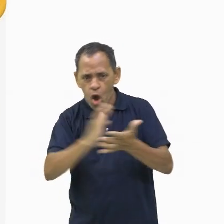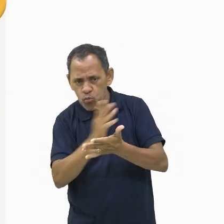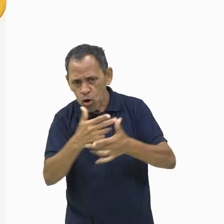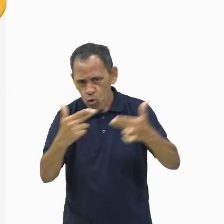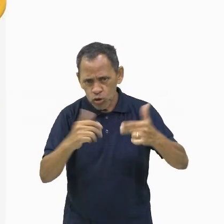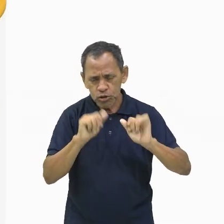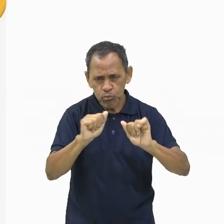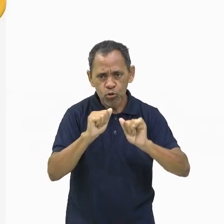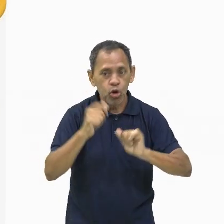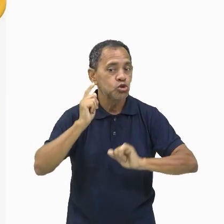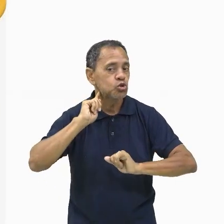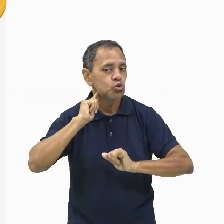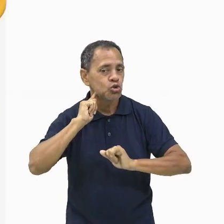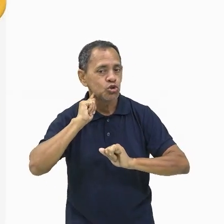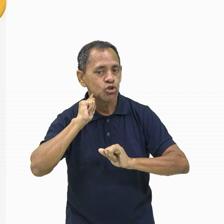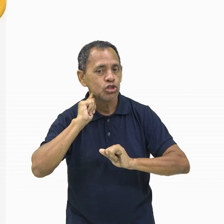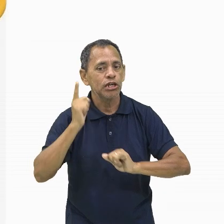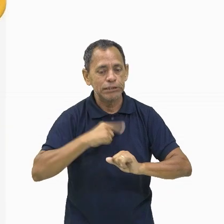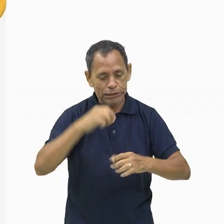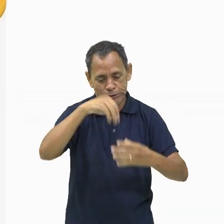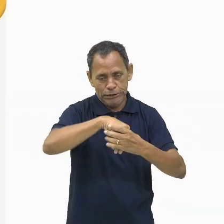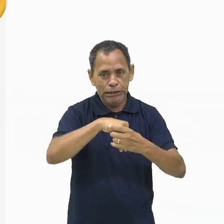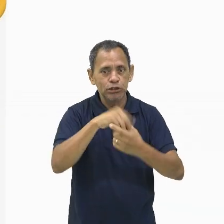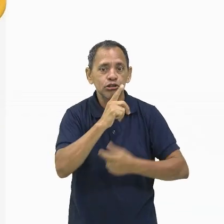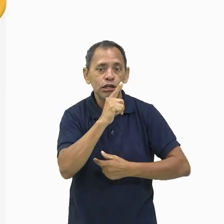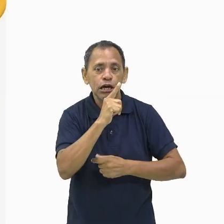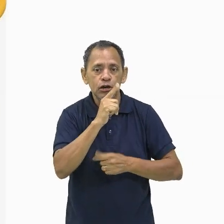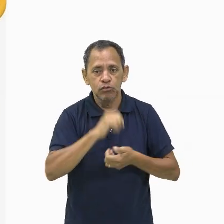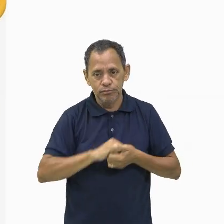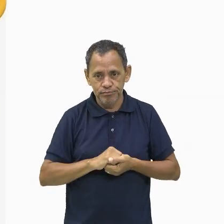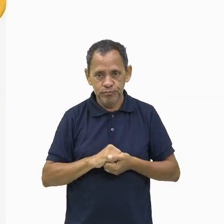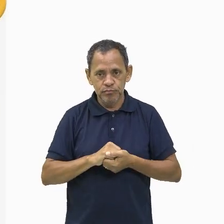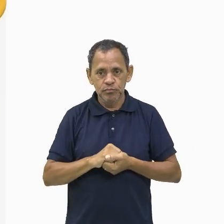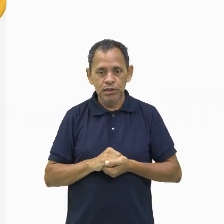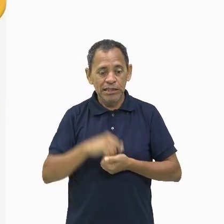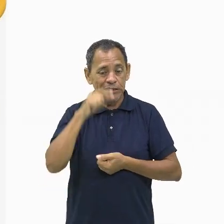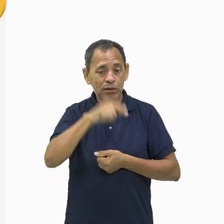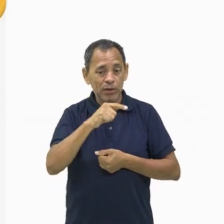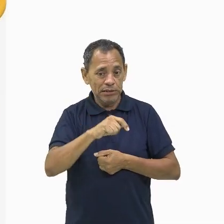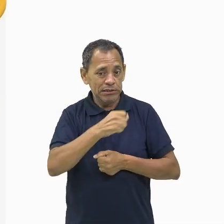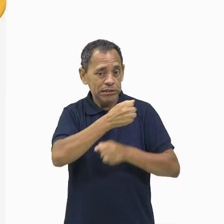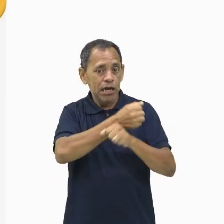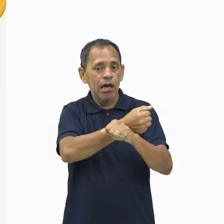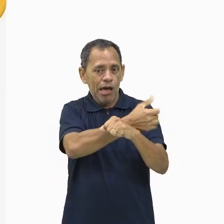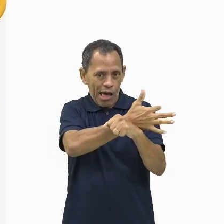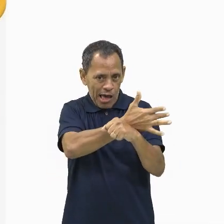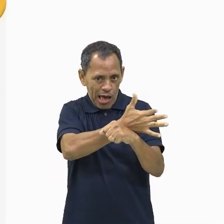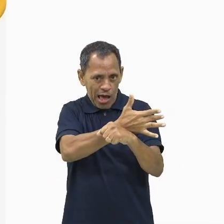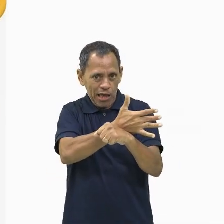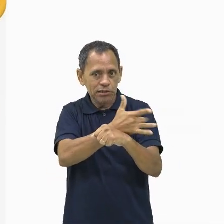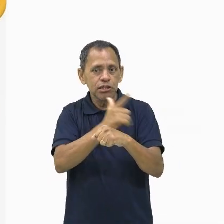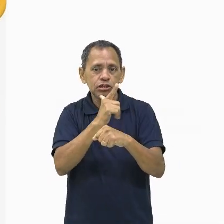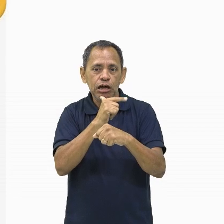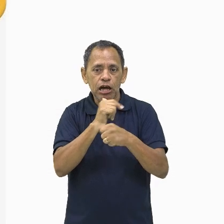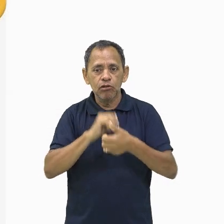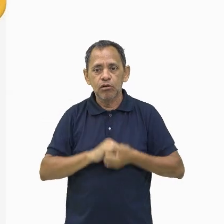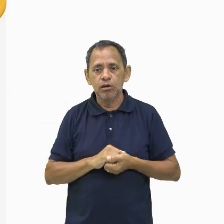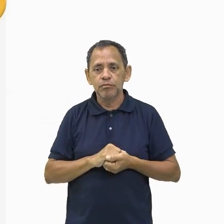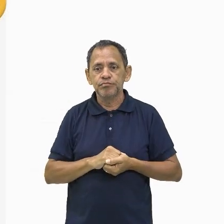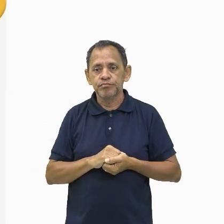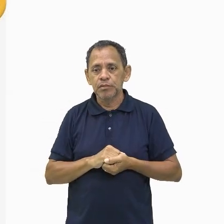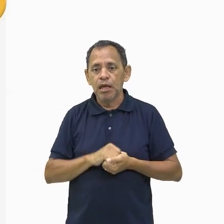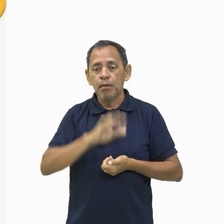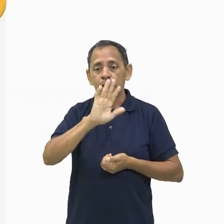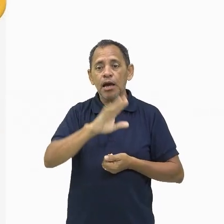está fazendo com que essa água se torne ácida. Quando o pH é igual a